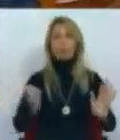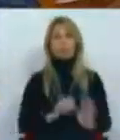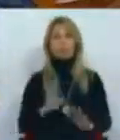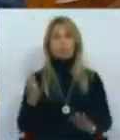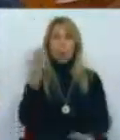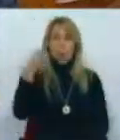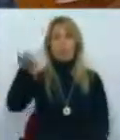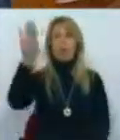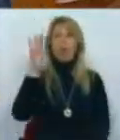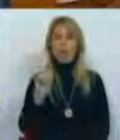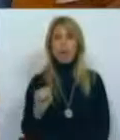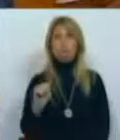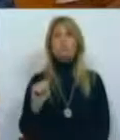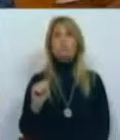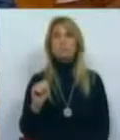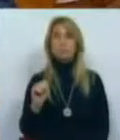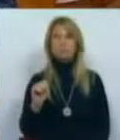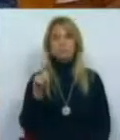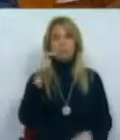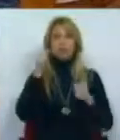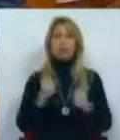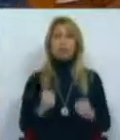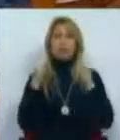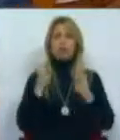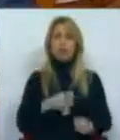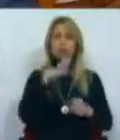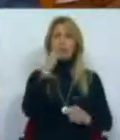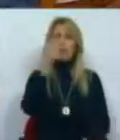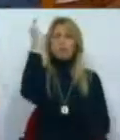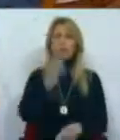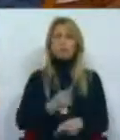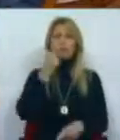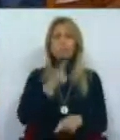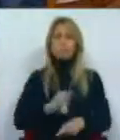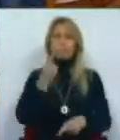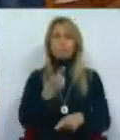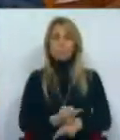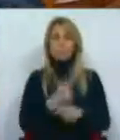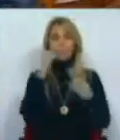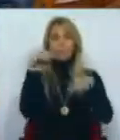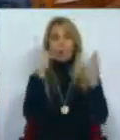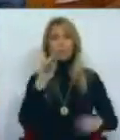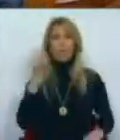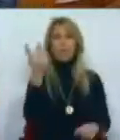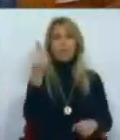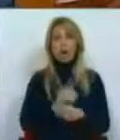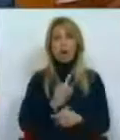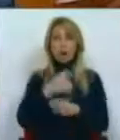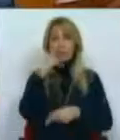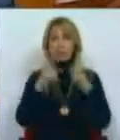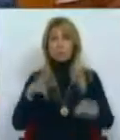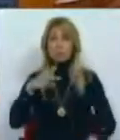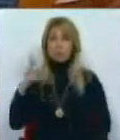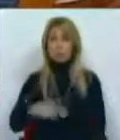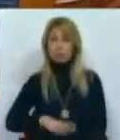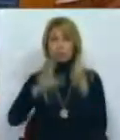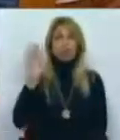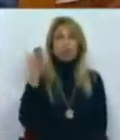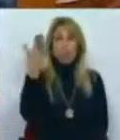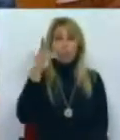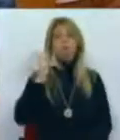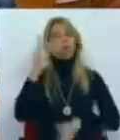o Partido Socialista insiste nesse refrão, mostrando duas coisas aos portugueses. Em primeiro lugar, que